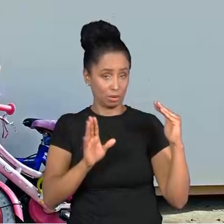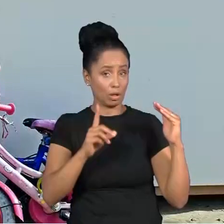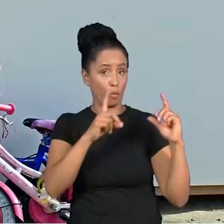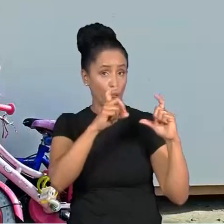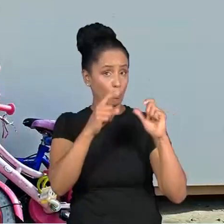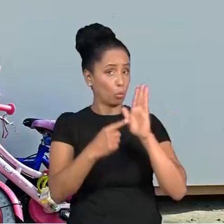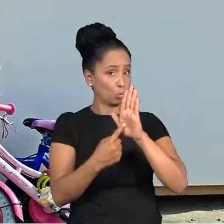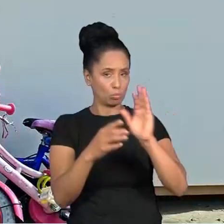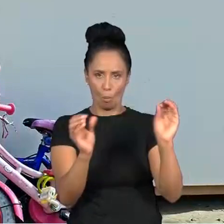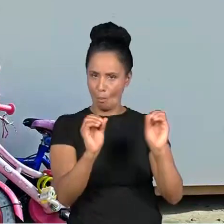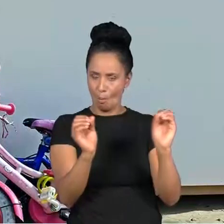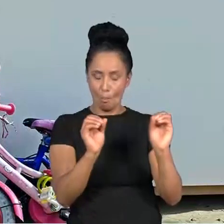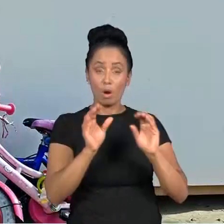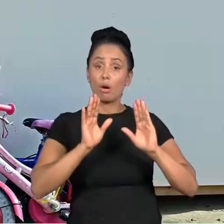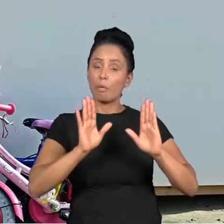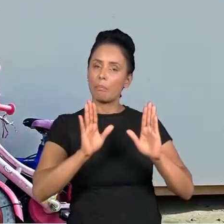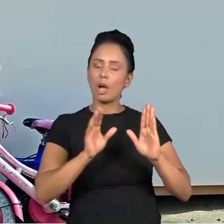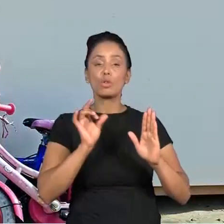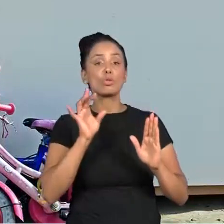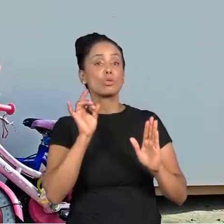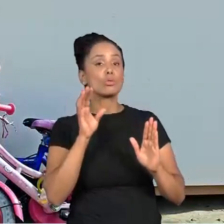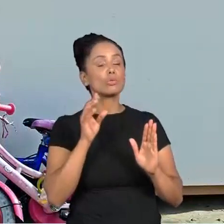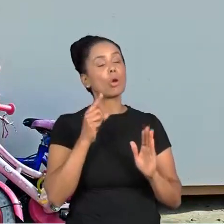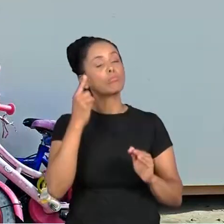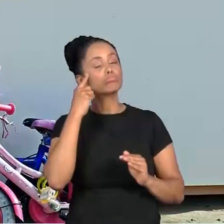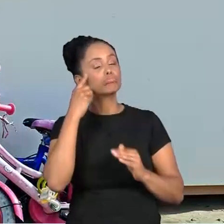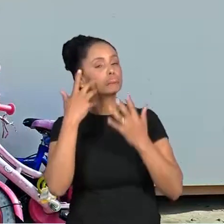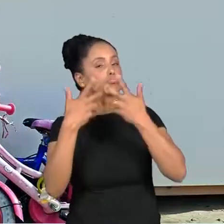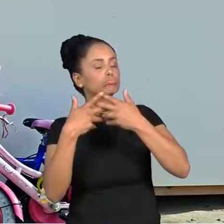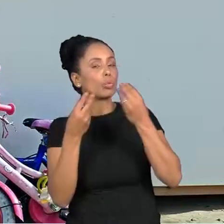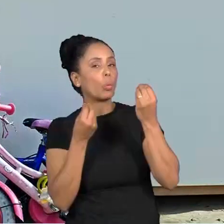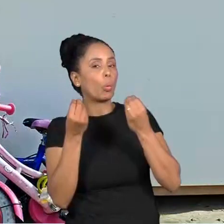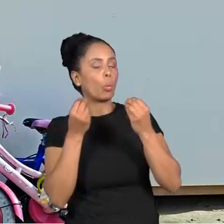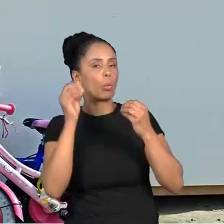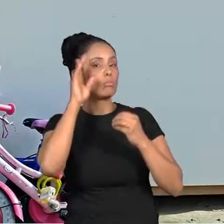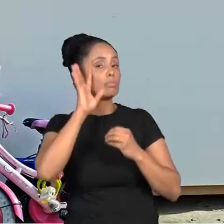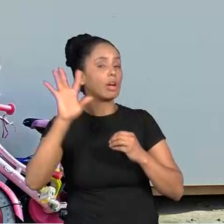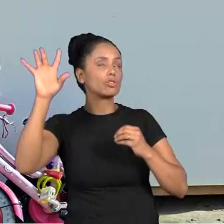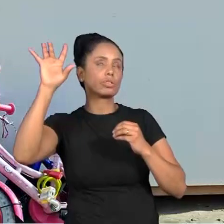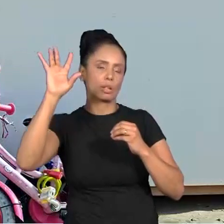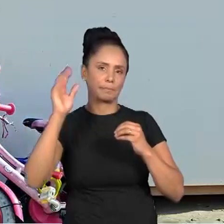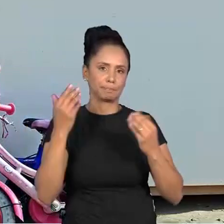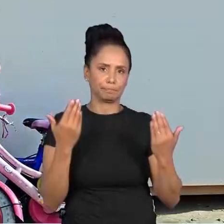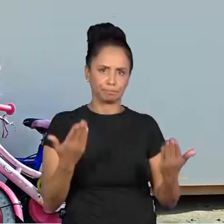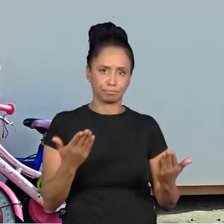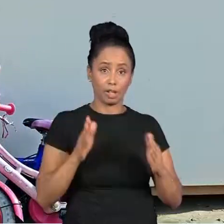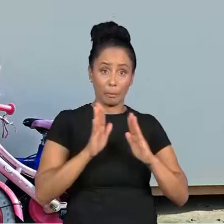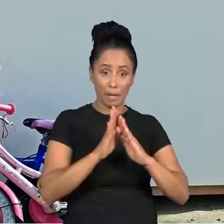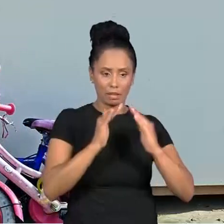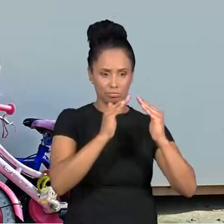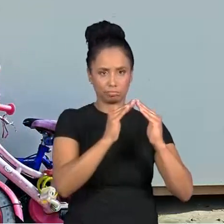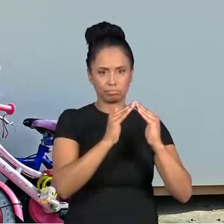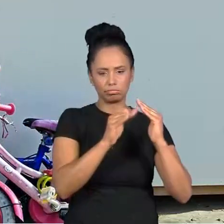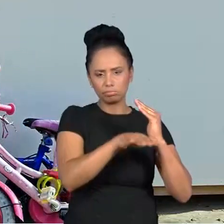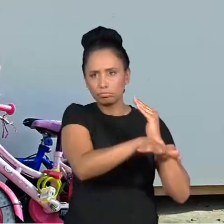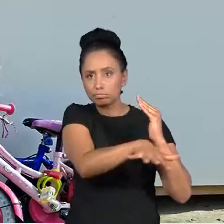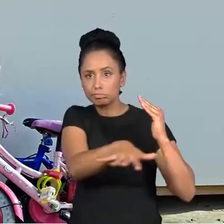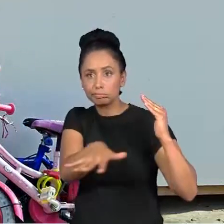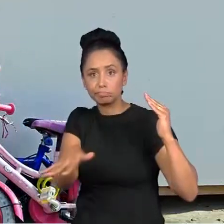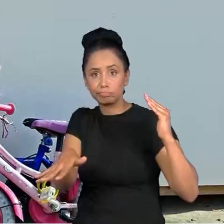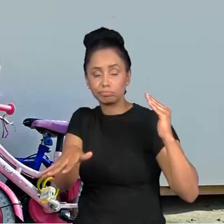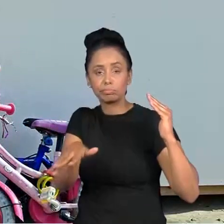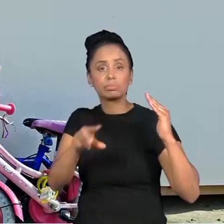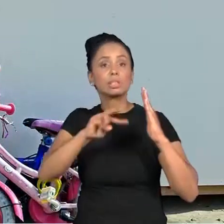foto. Então, foi formada aí a sombra. E a sombra nada mais é do que uma região formada pela